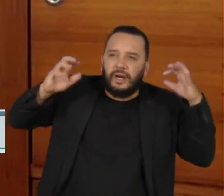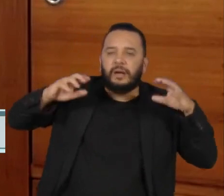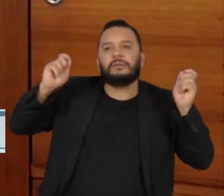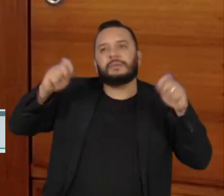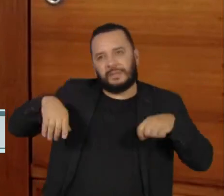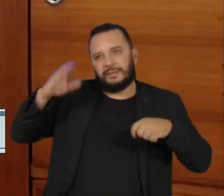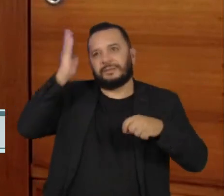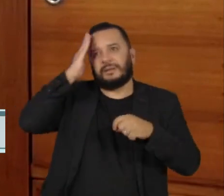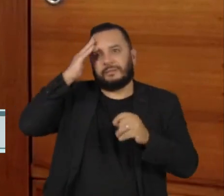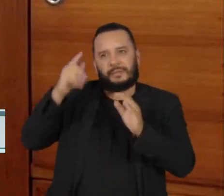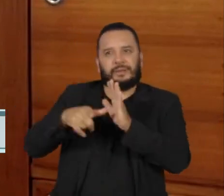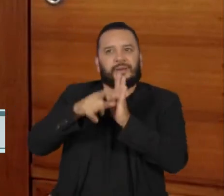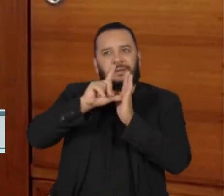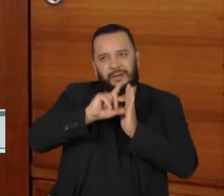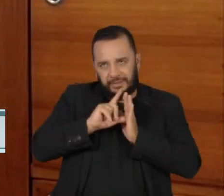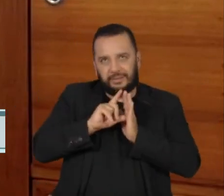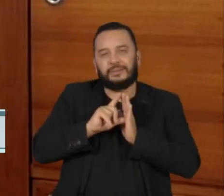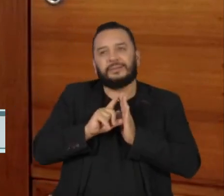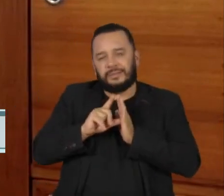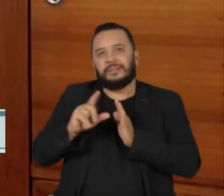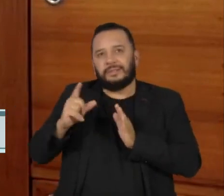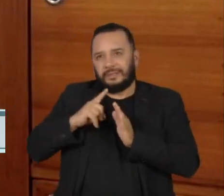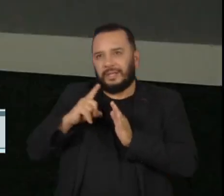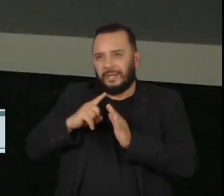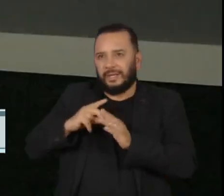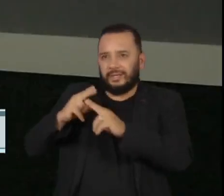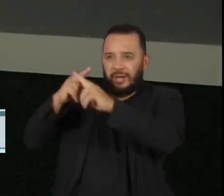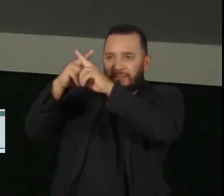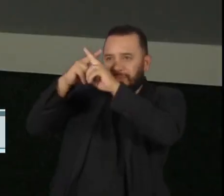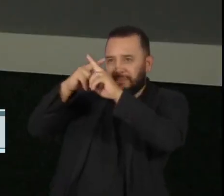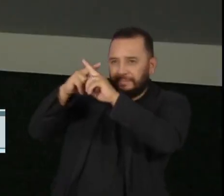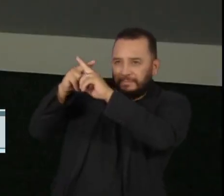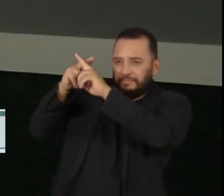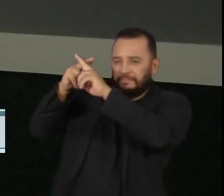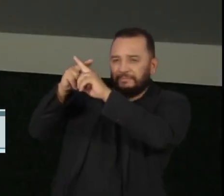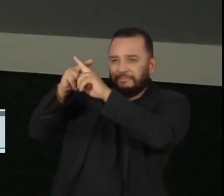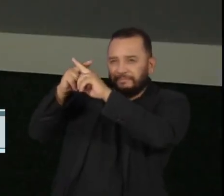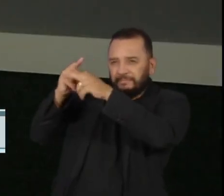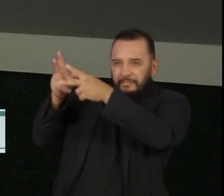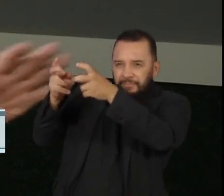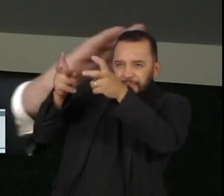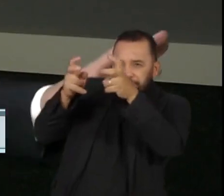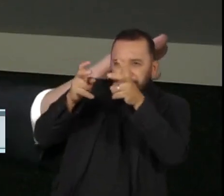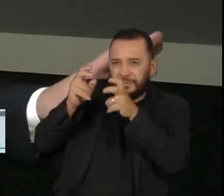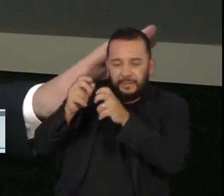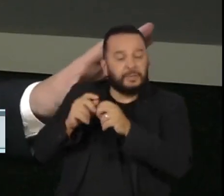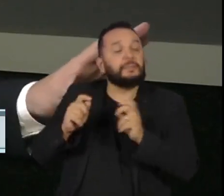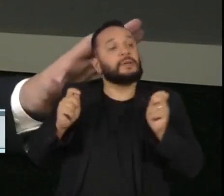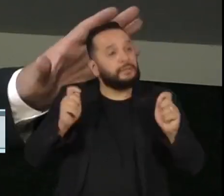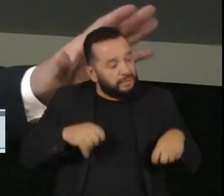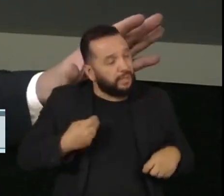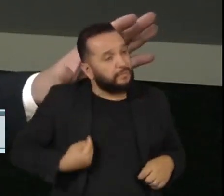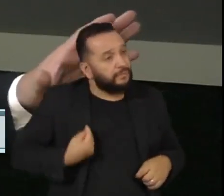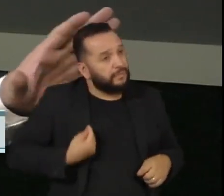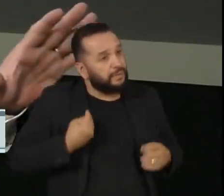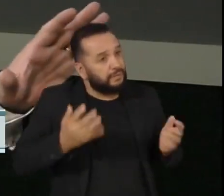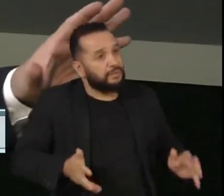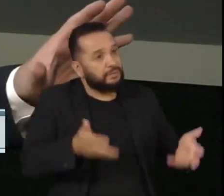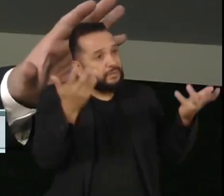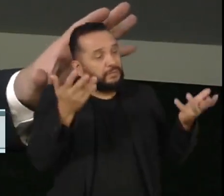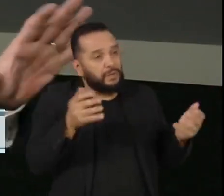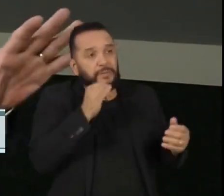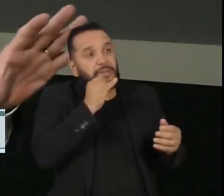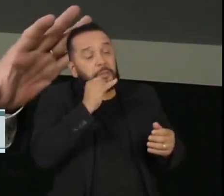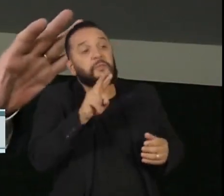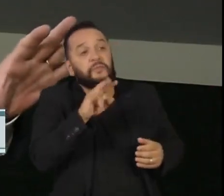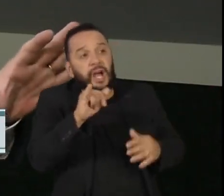feito com o auxílio de radares meteorológicos. Uma previsão como essa pode salvar vidas, como a gente viu, né,